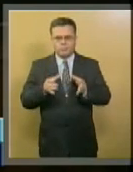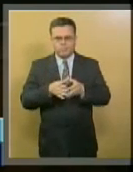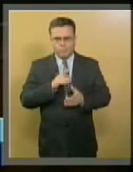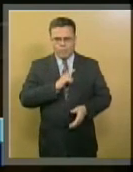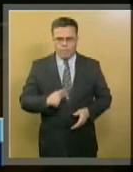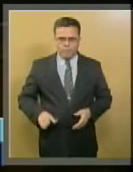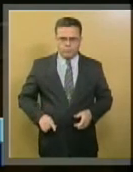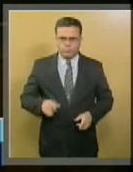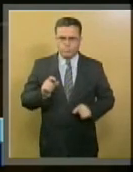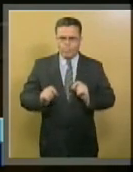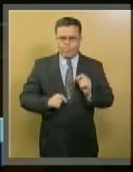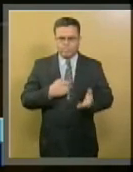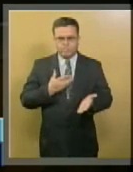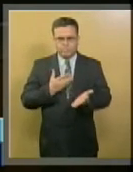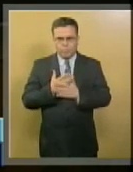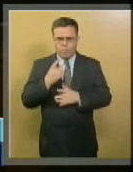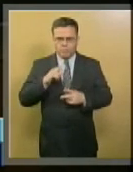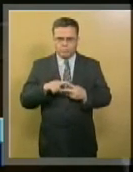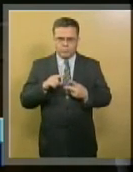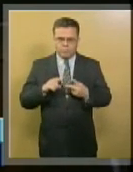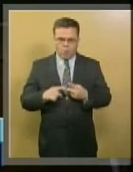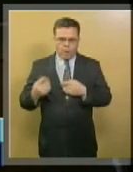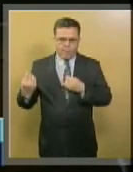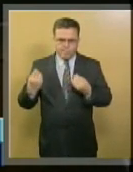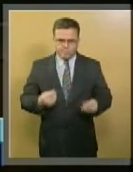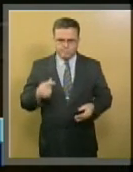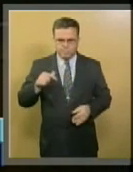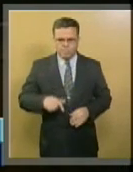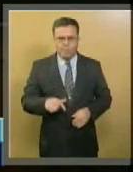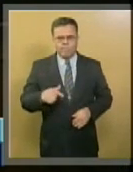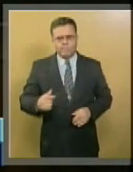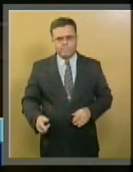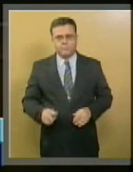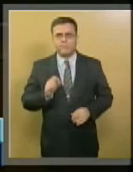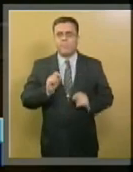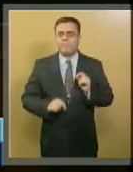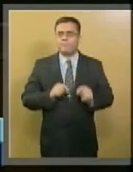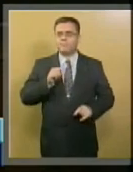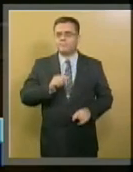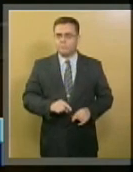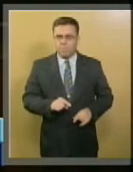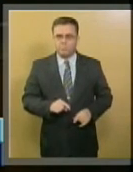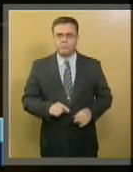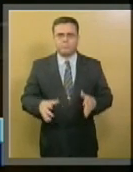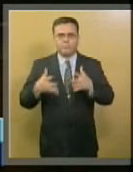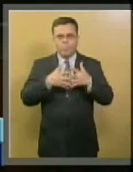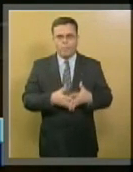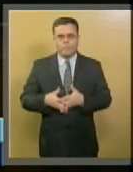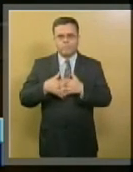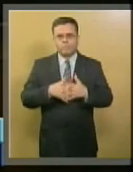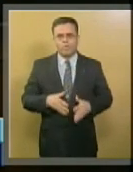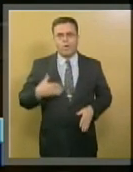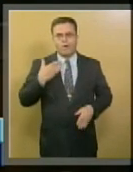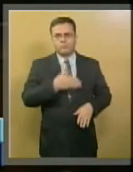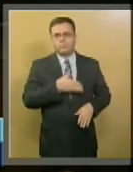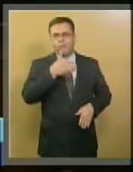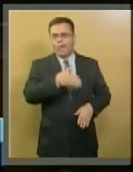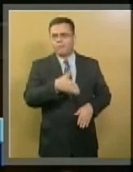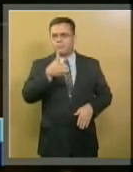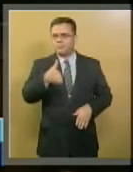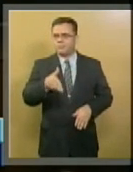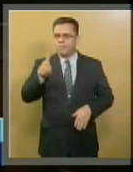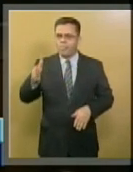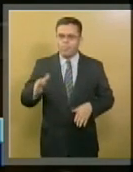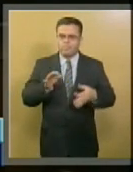os senhores aqui aprovaram, dois castramóveis para o Estado. Isso é uma unidade móvel que vai para as regiões